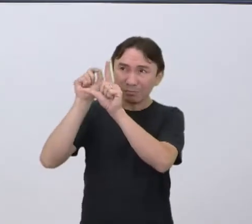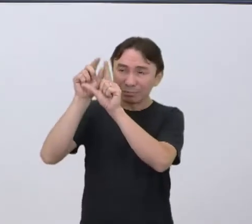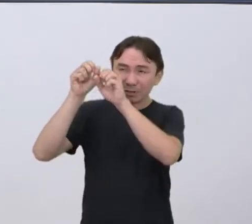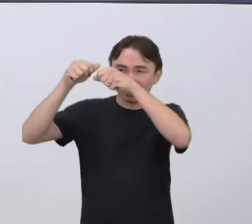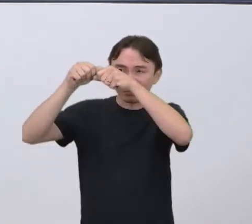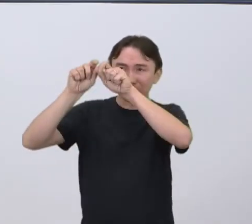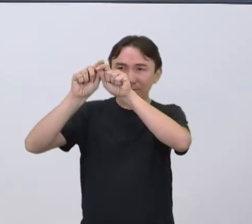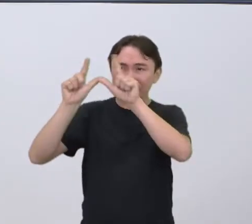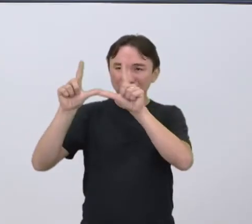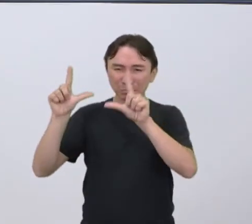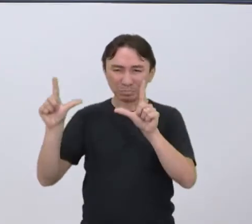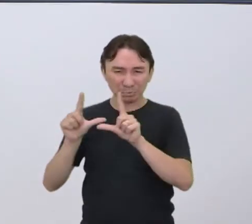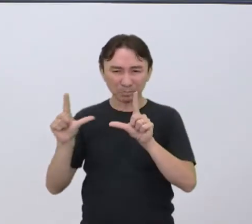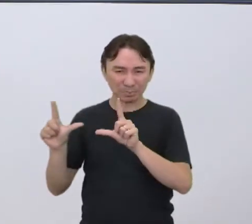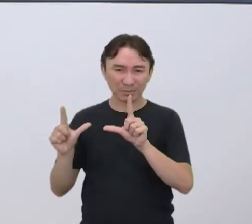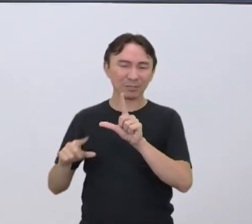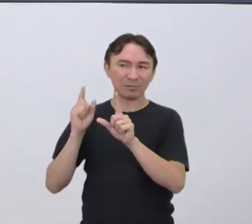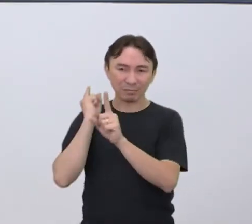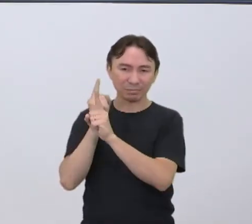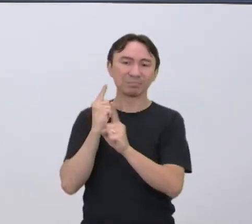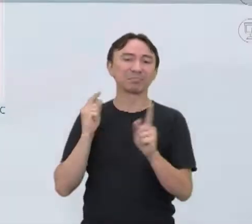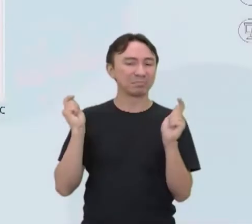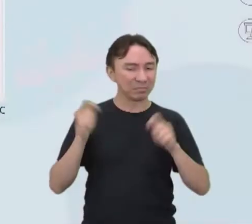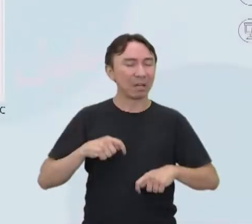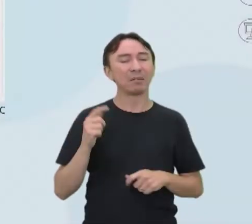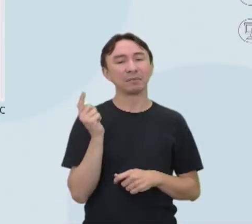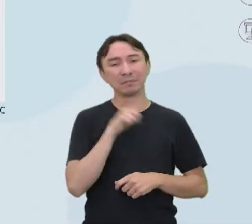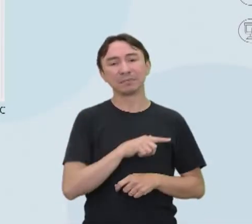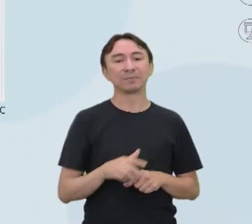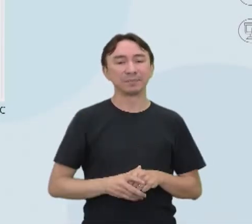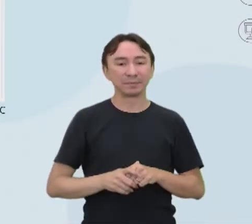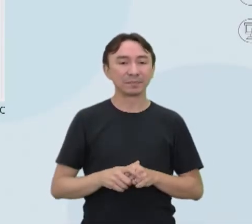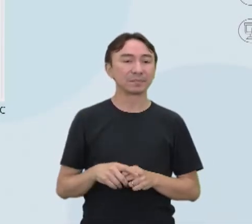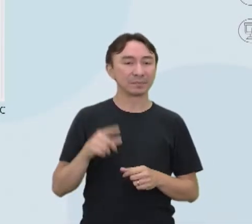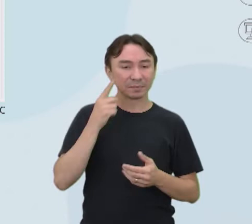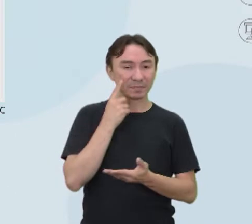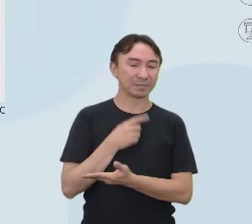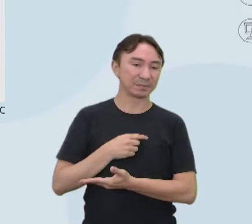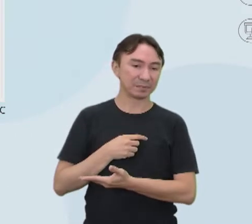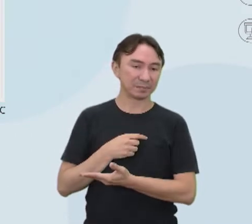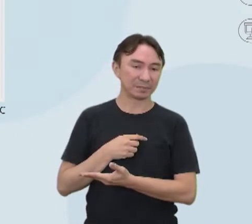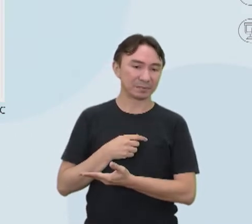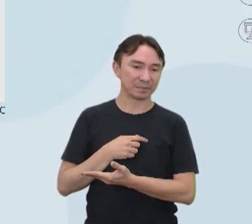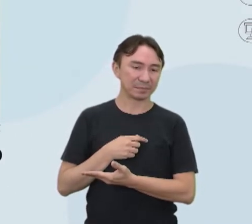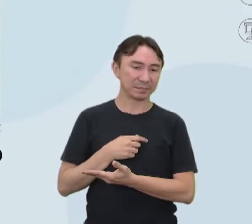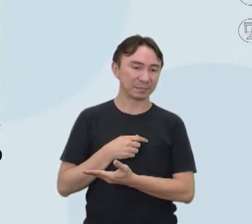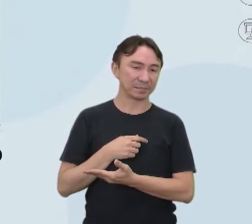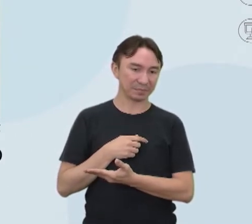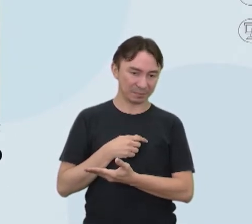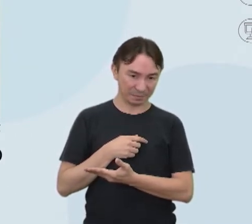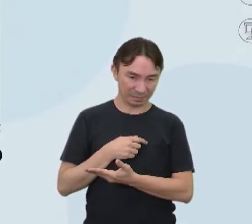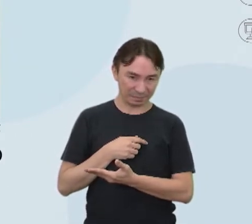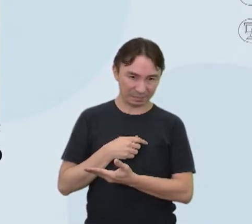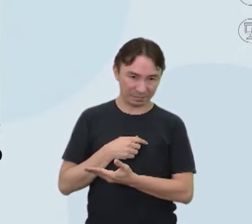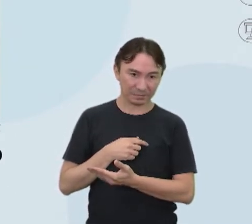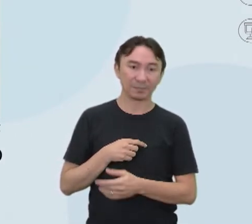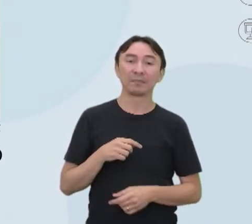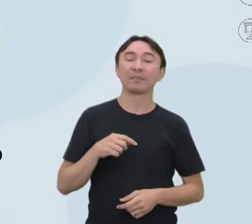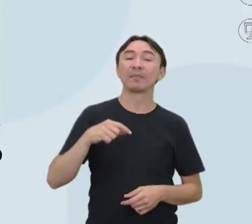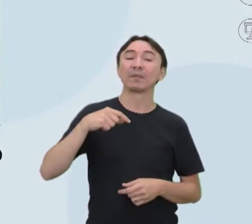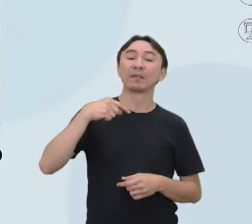muito problema, não. Não. Tá ok? Então, de novo, ó. Parte 2. Desculpa 2 também não existe. Tranquilo. Ok? Na sequência,